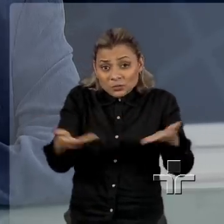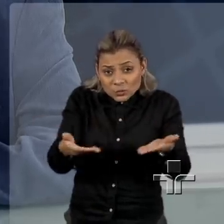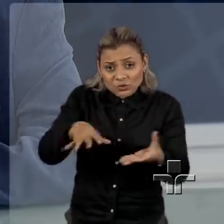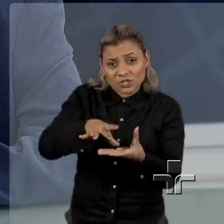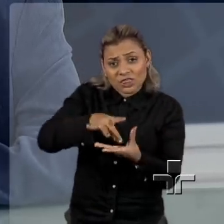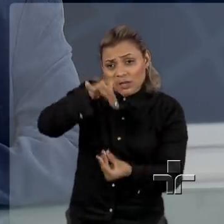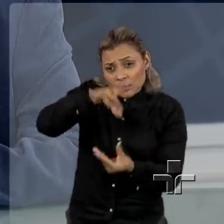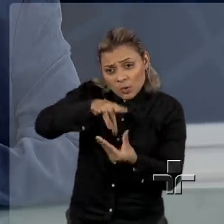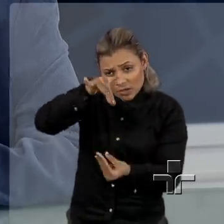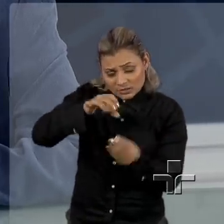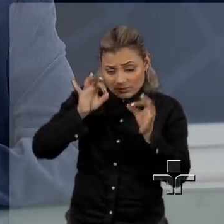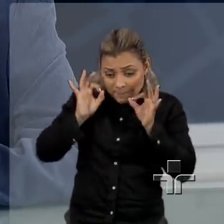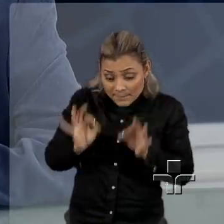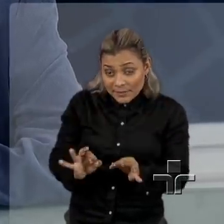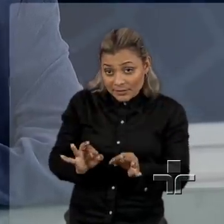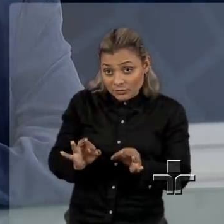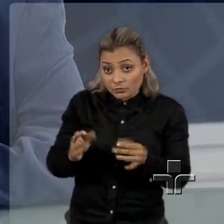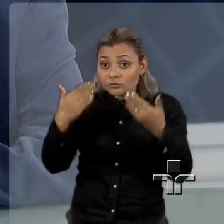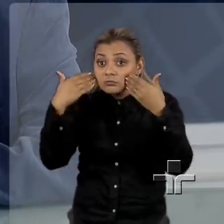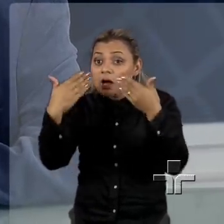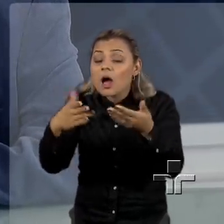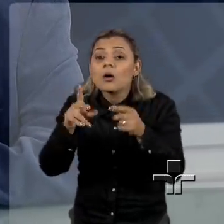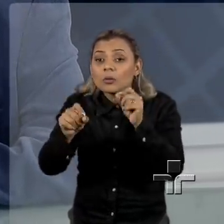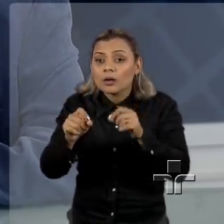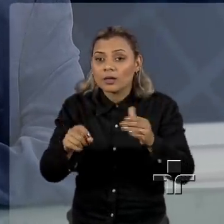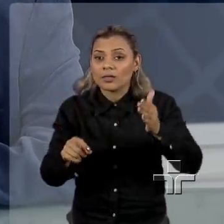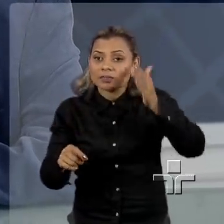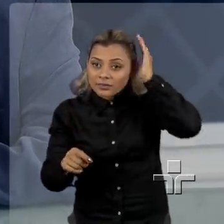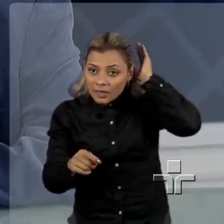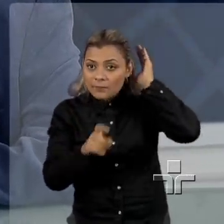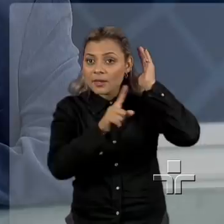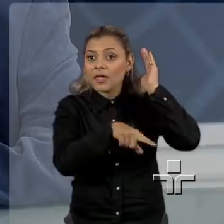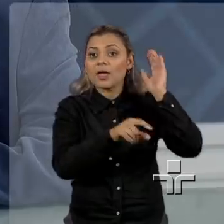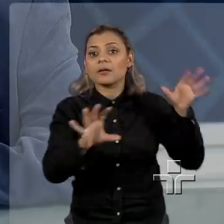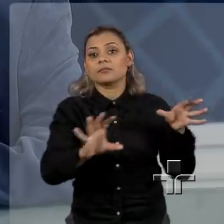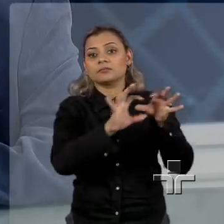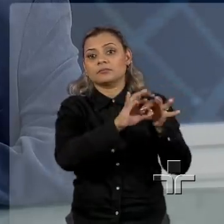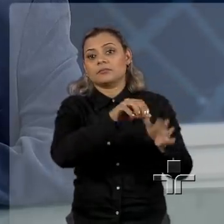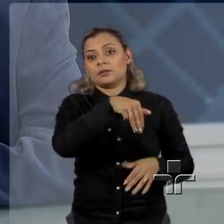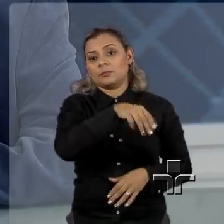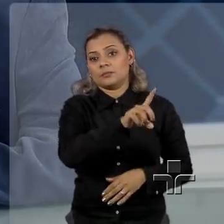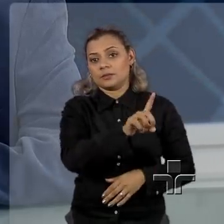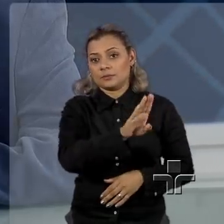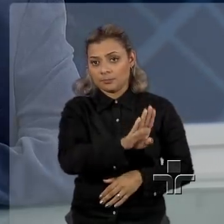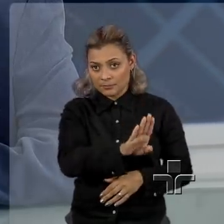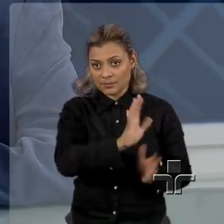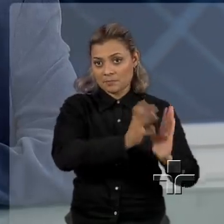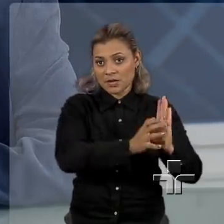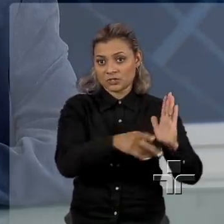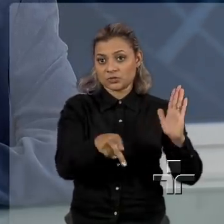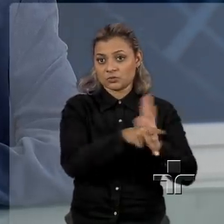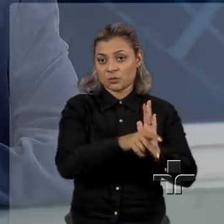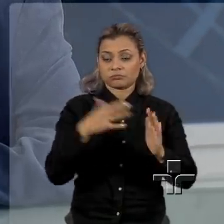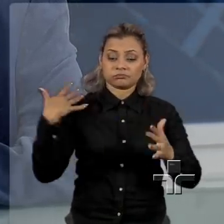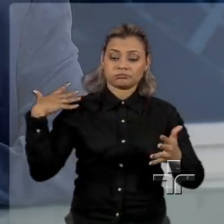percepção, a percepção que a gente tem é que o Temer é uma figura associada ao MDB, que é um partido historicamente